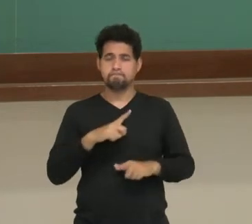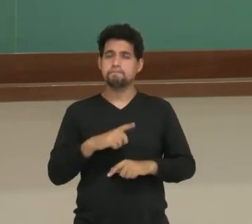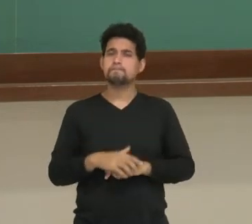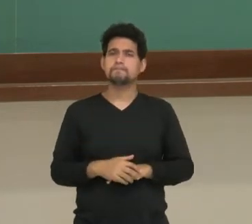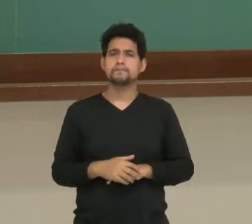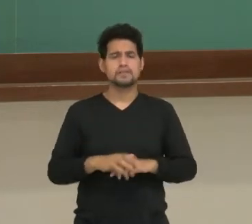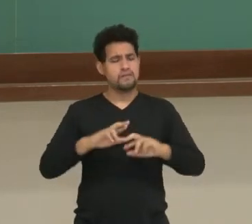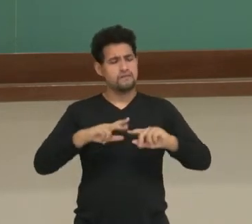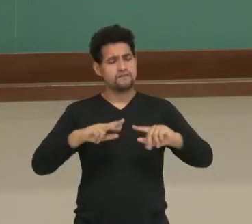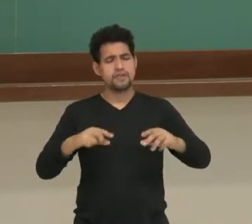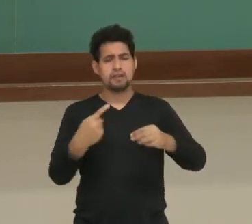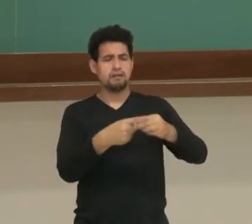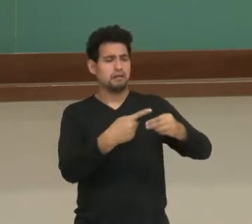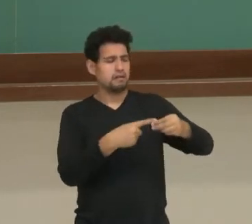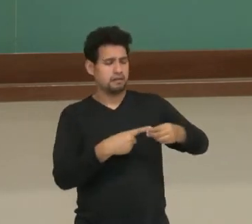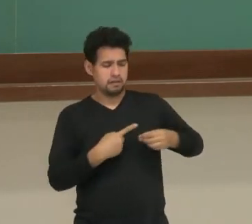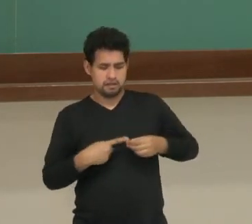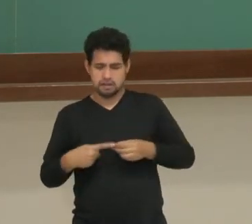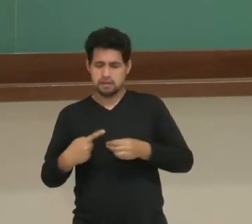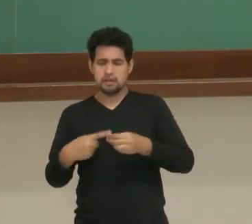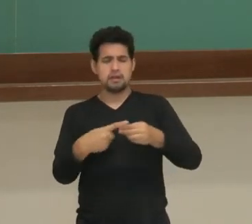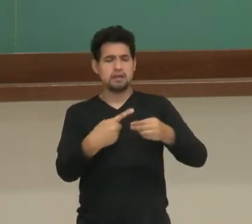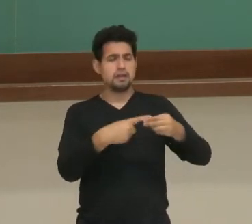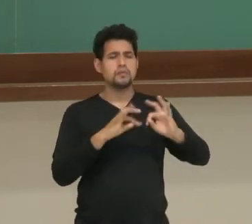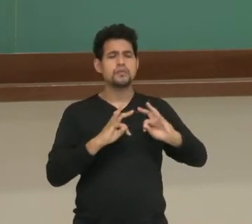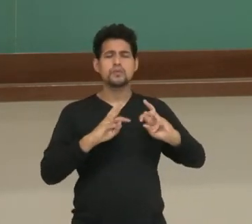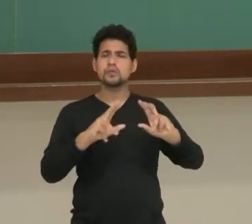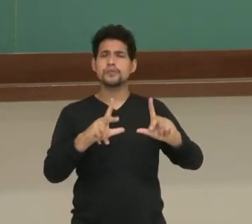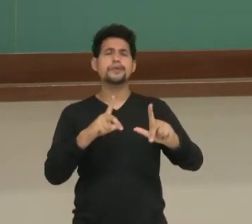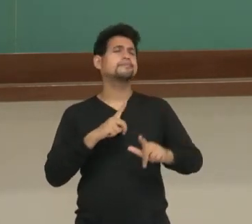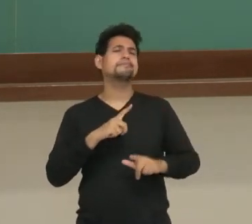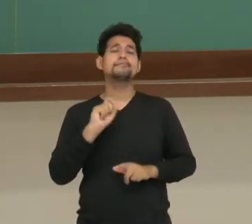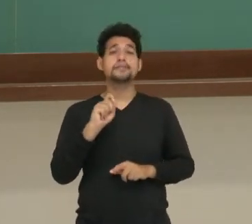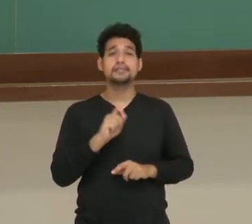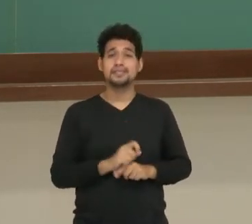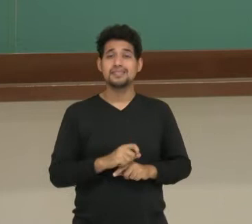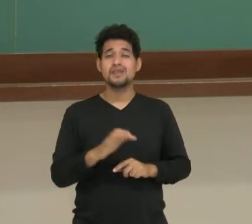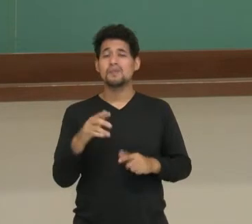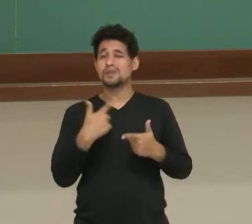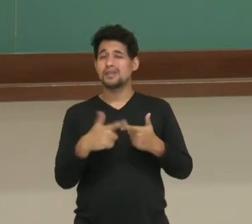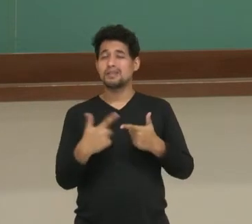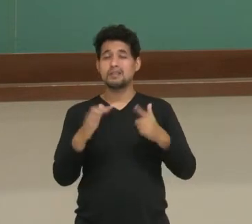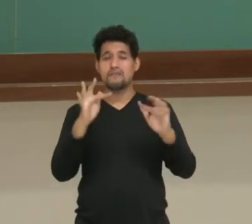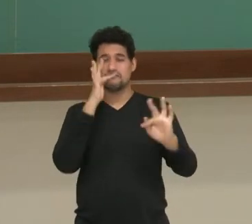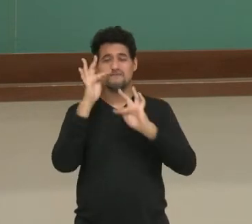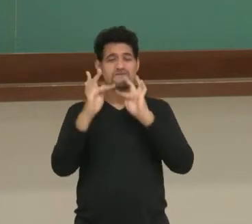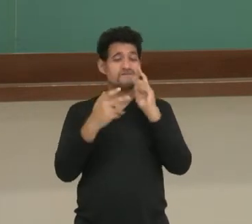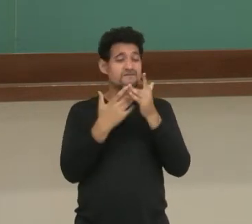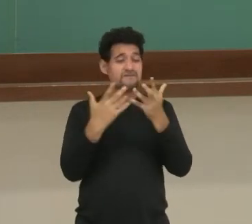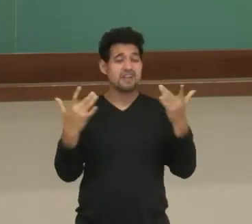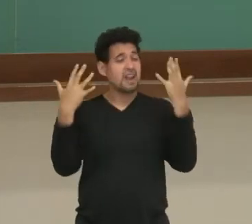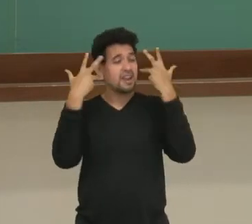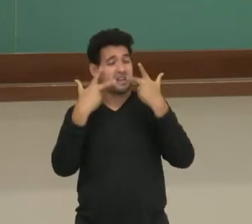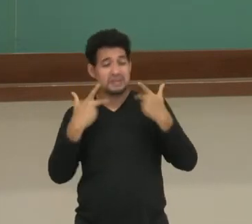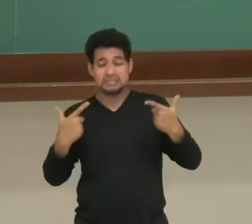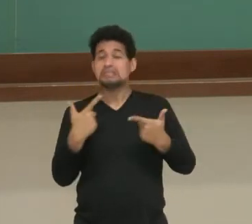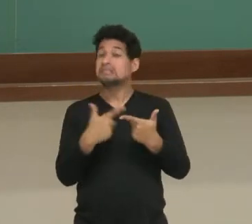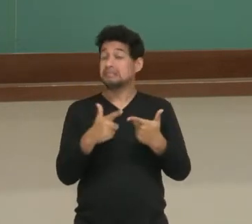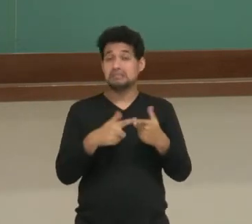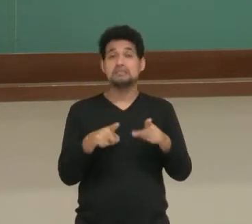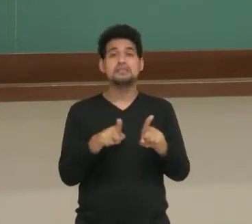de vários municípios. Isso tudo vai comprometer fauna, flora, compromete a biodiversidade e também